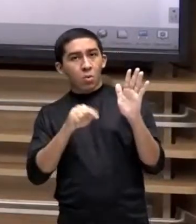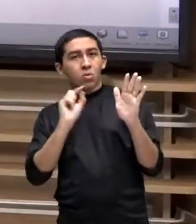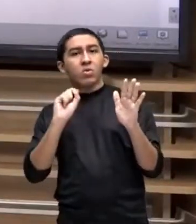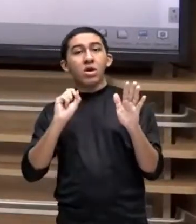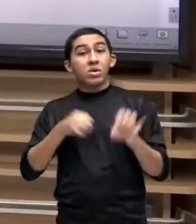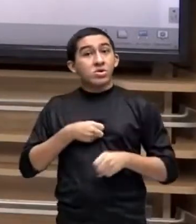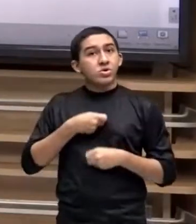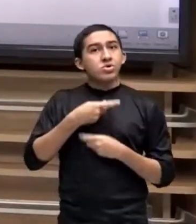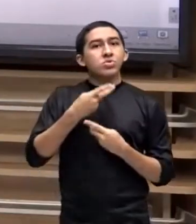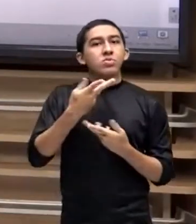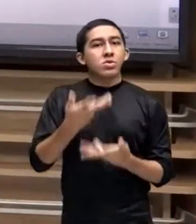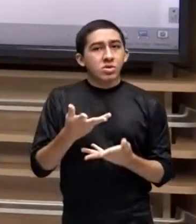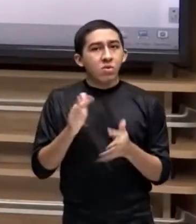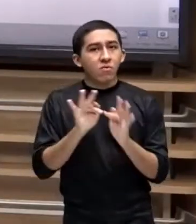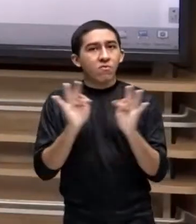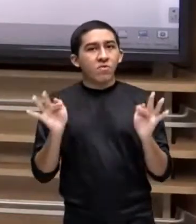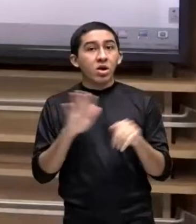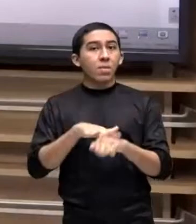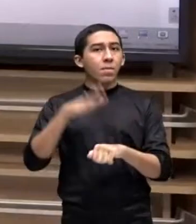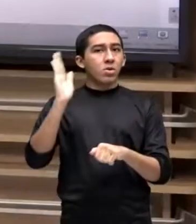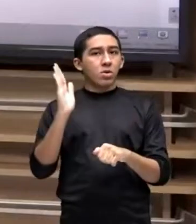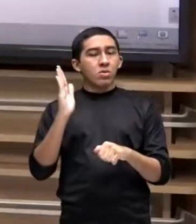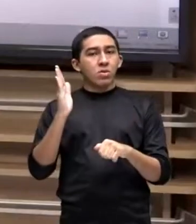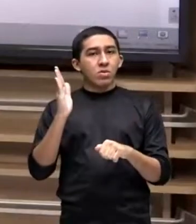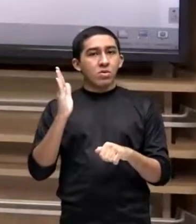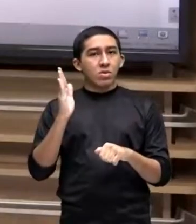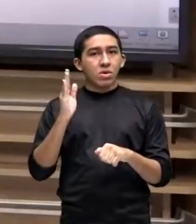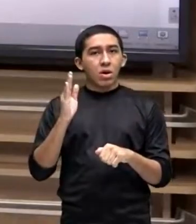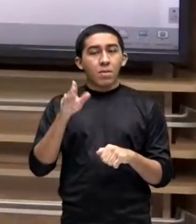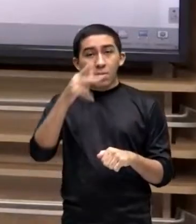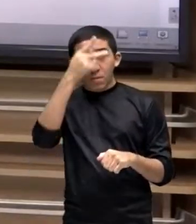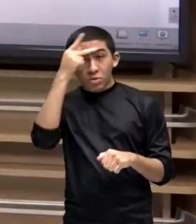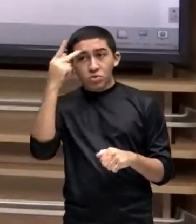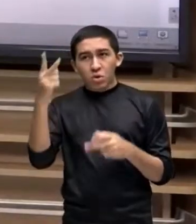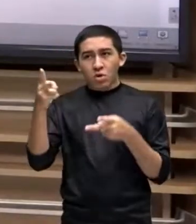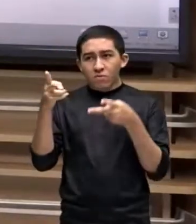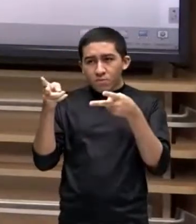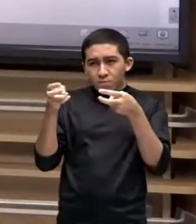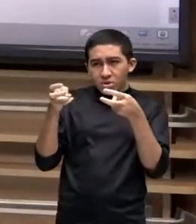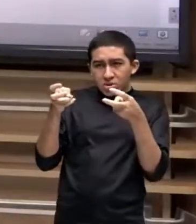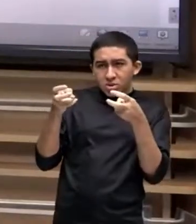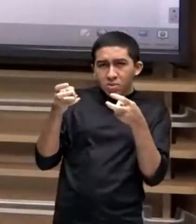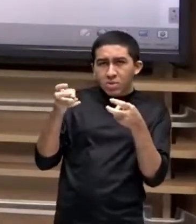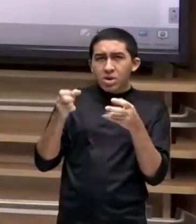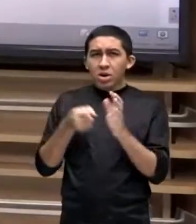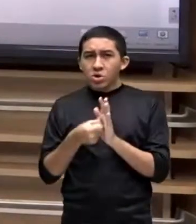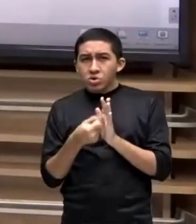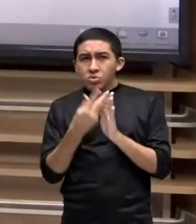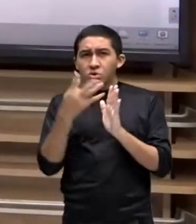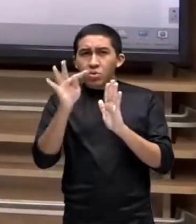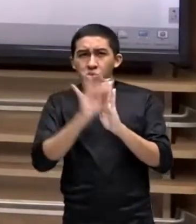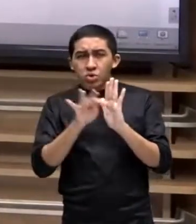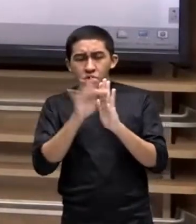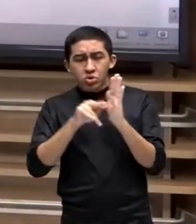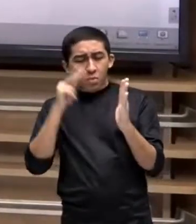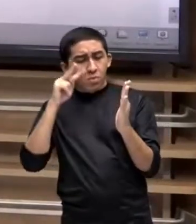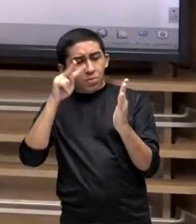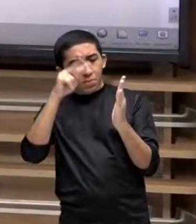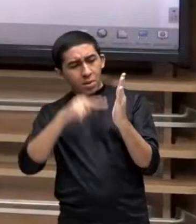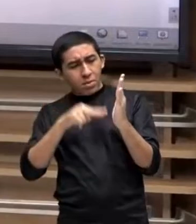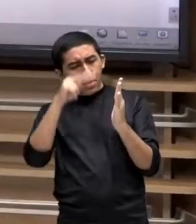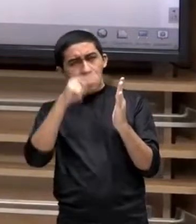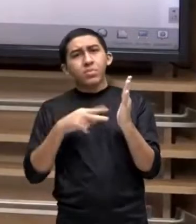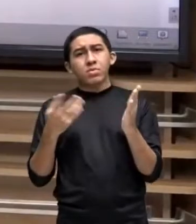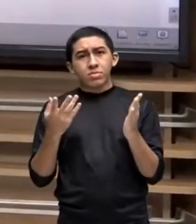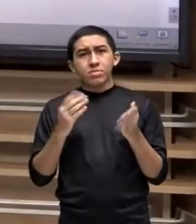expressividade, maior expressividade para quem está ouvindo o texto, para quem está lendo o texto, para quem está tendo contato com aquela